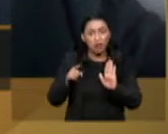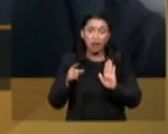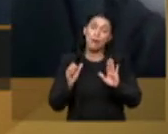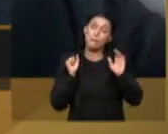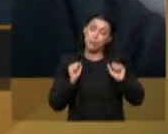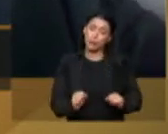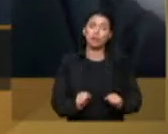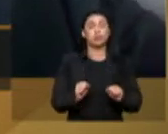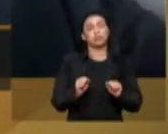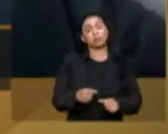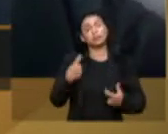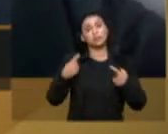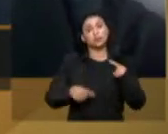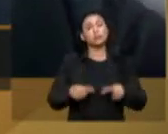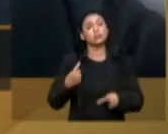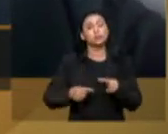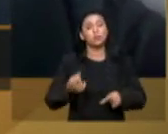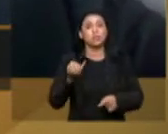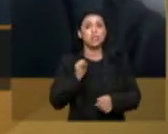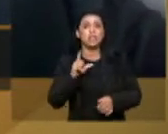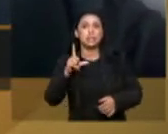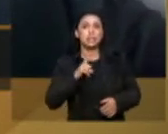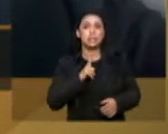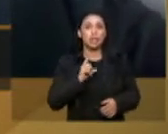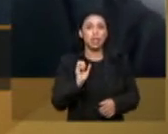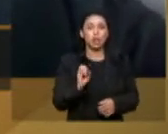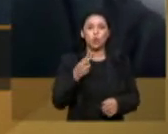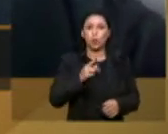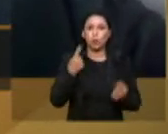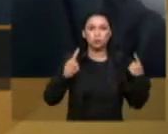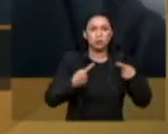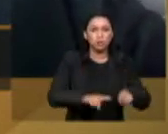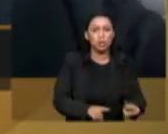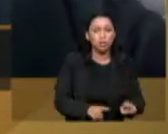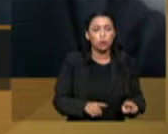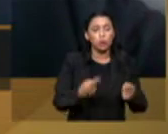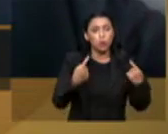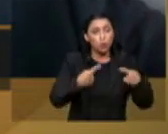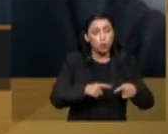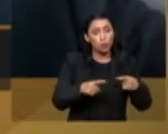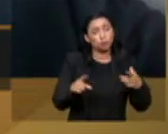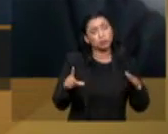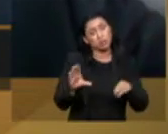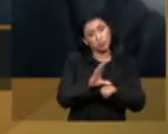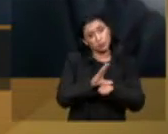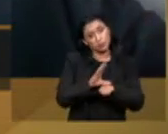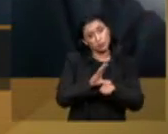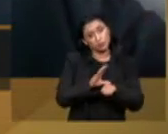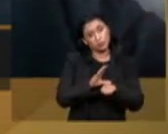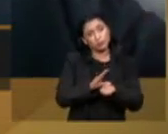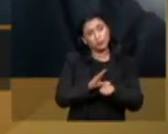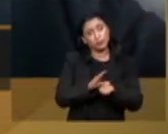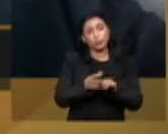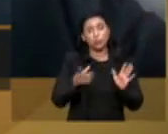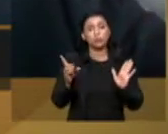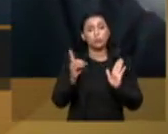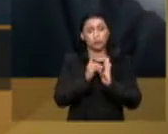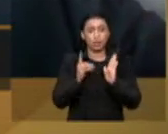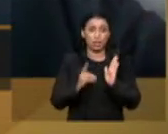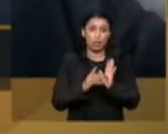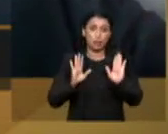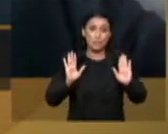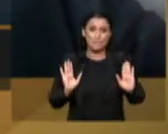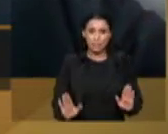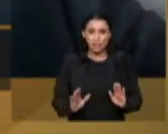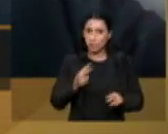pode-se discutir se há ou não violação a uma legalidade estritíssima na lógica do decreto.